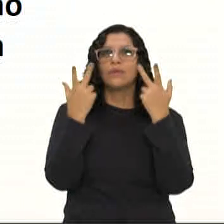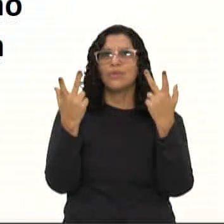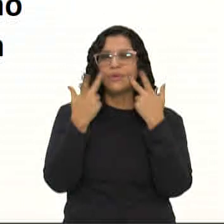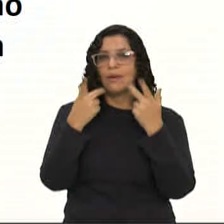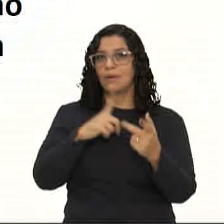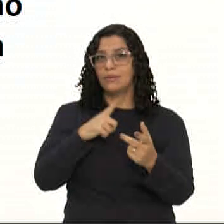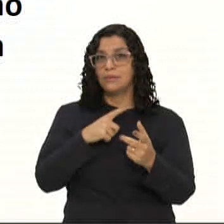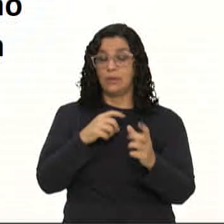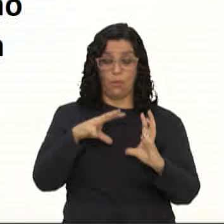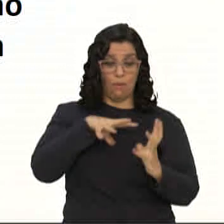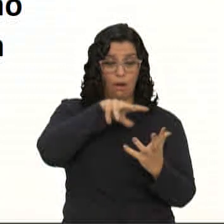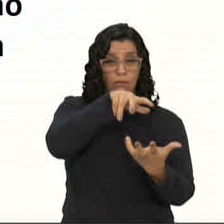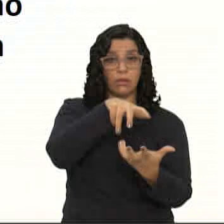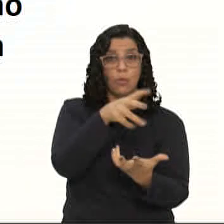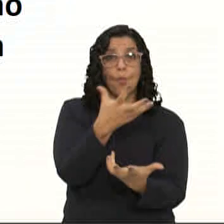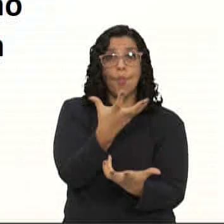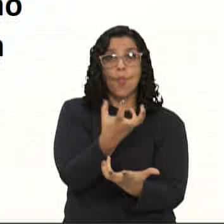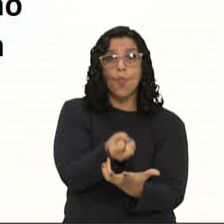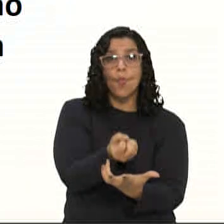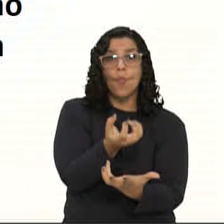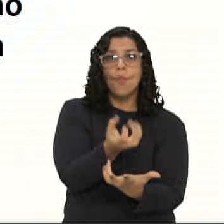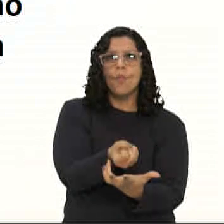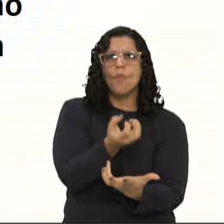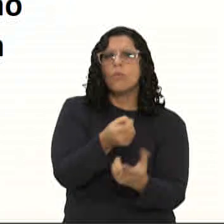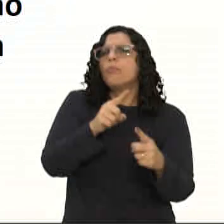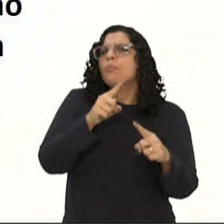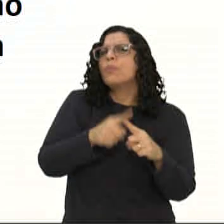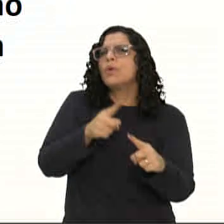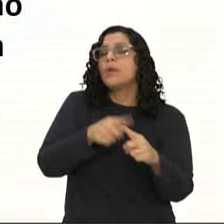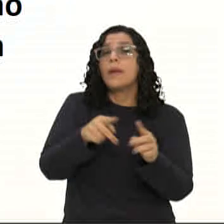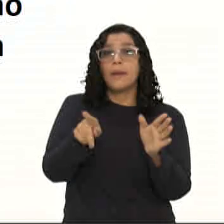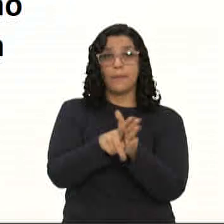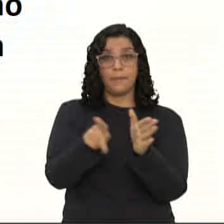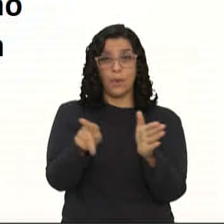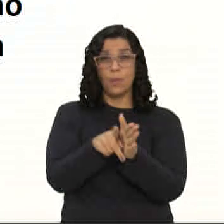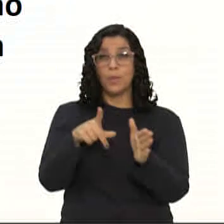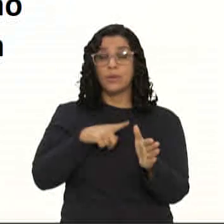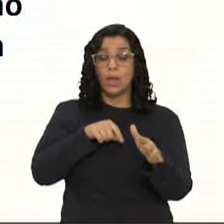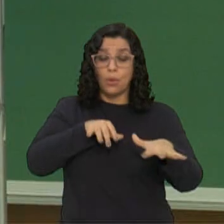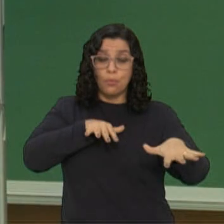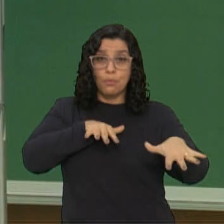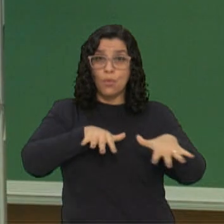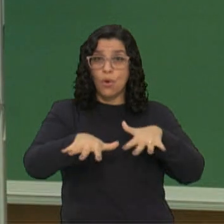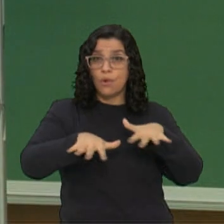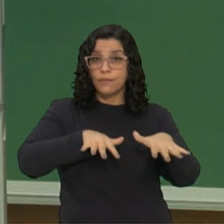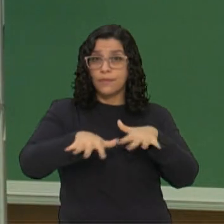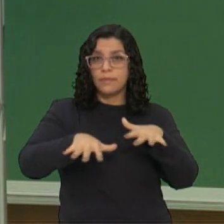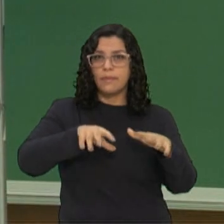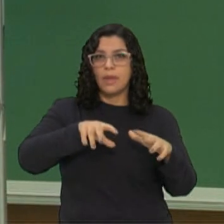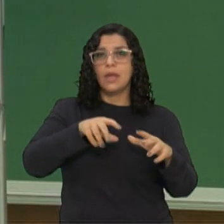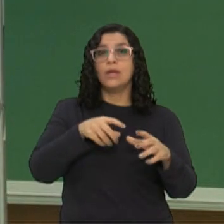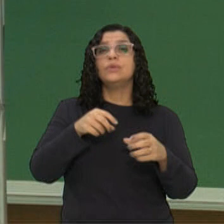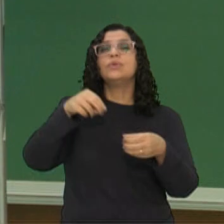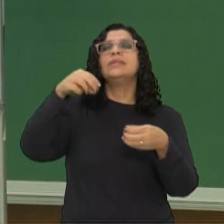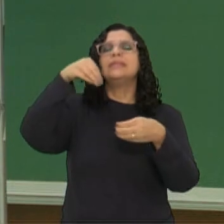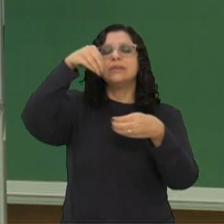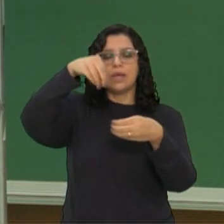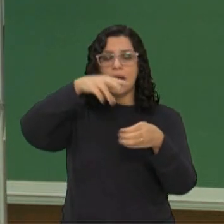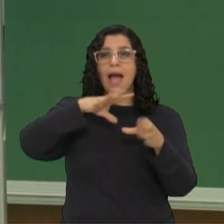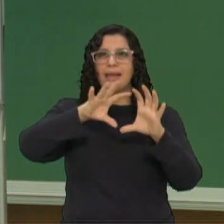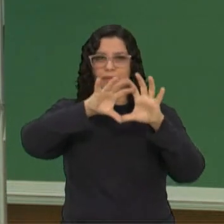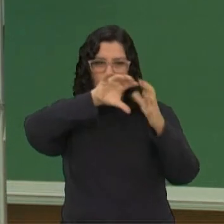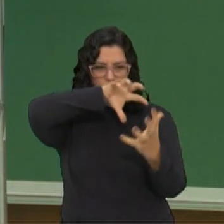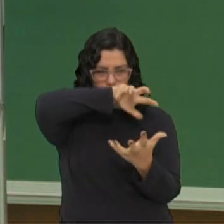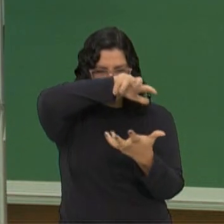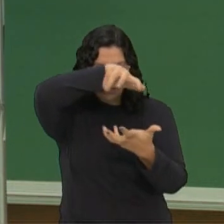da Terra, pessoal, ele é proveniente de um movimento que acontece lá no núcleo da Terra,